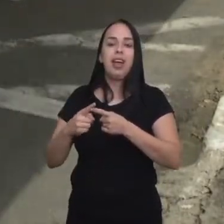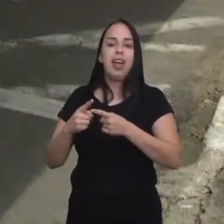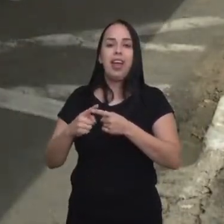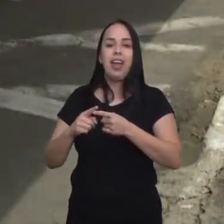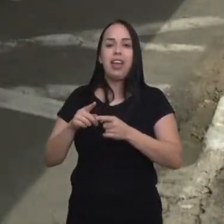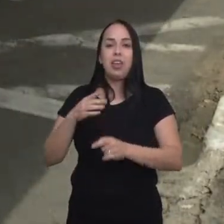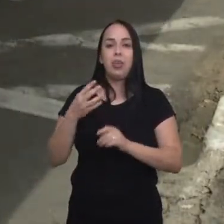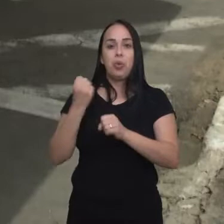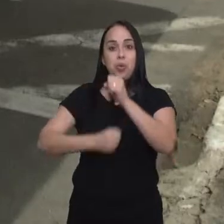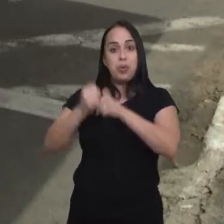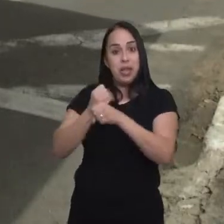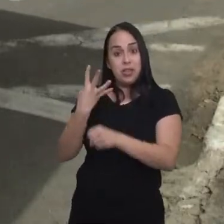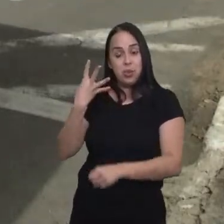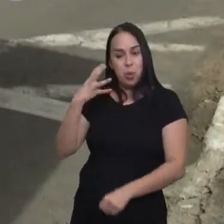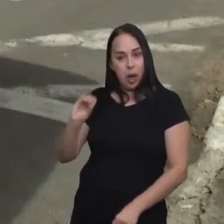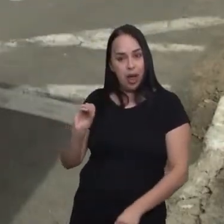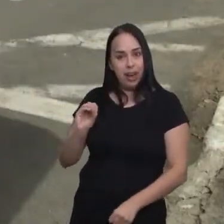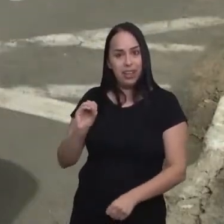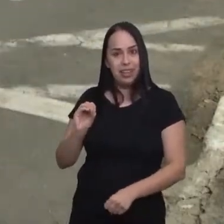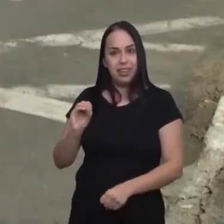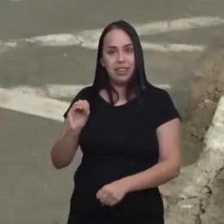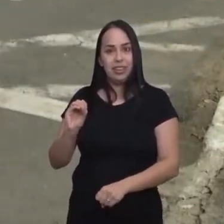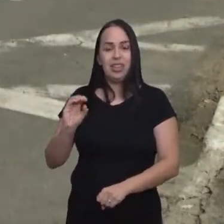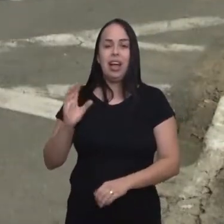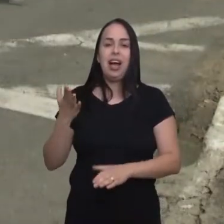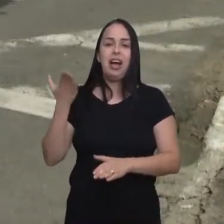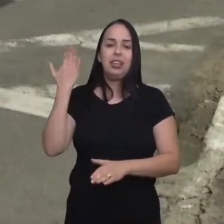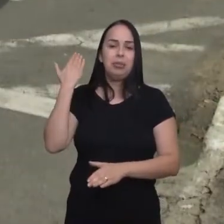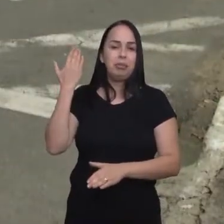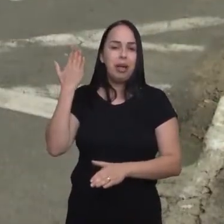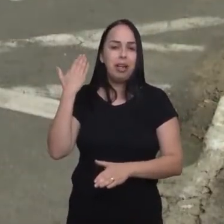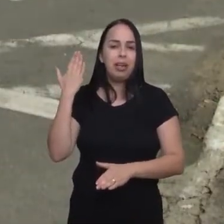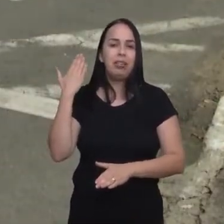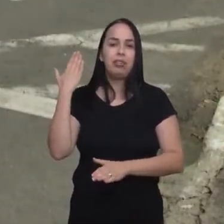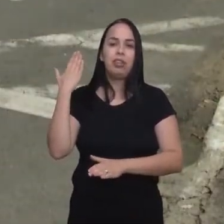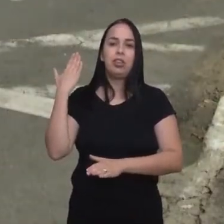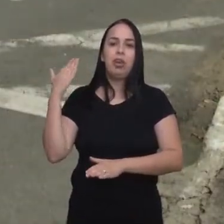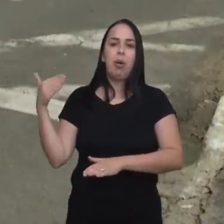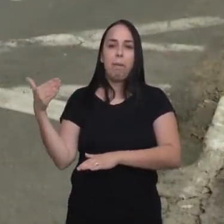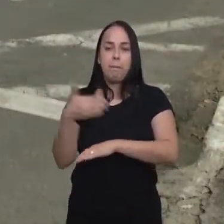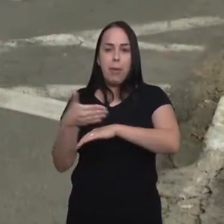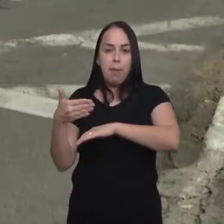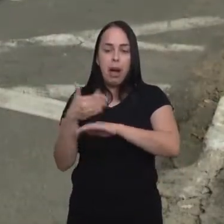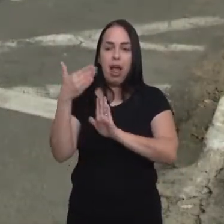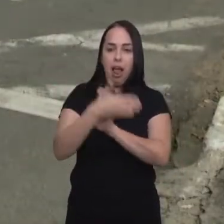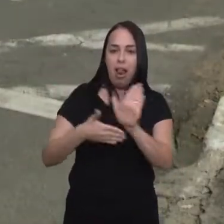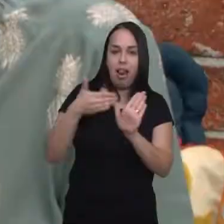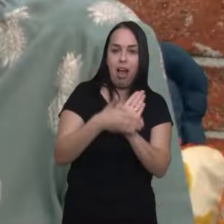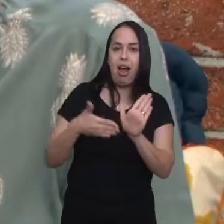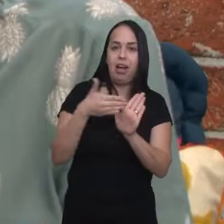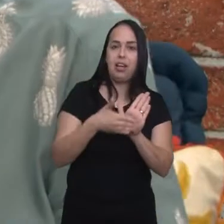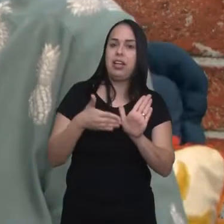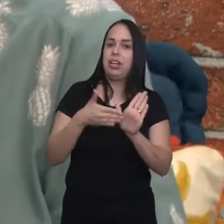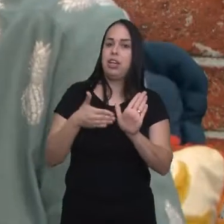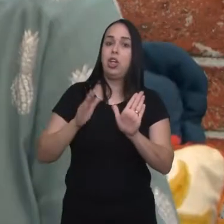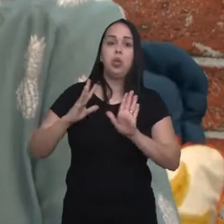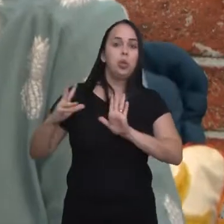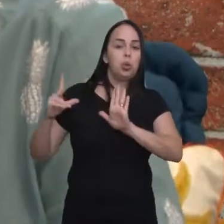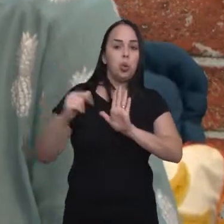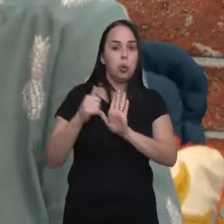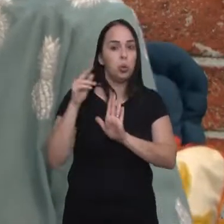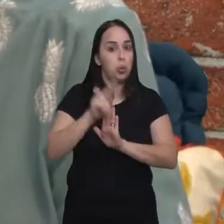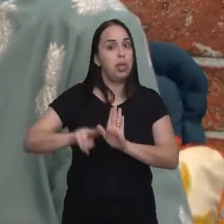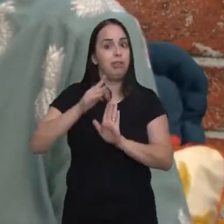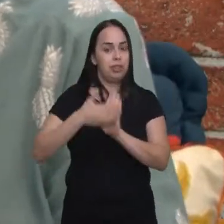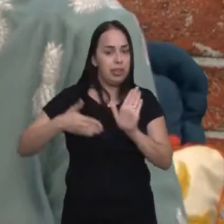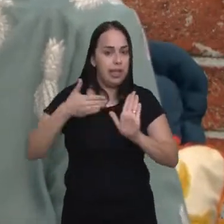anos 40, que quando tudo era feito todo o transporte era ferroviário, tudo era por meio do trem,